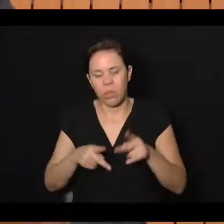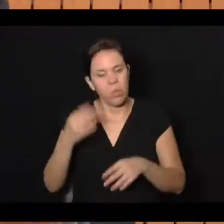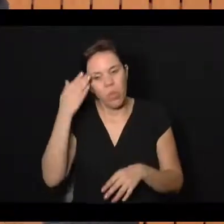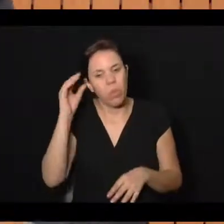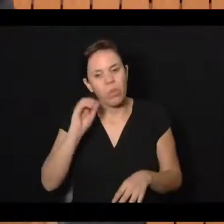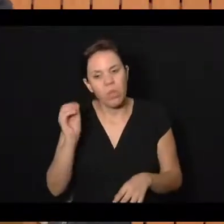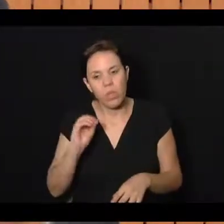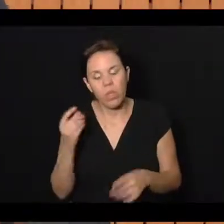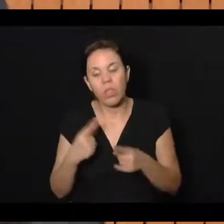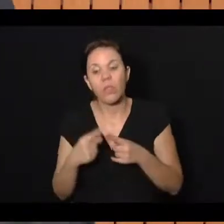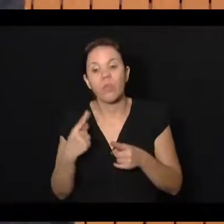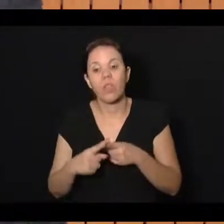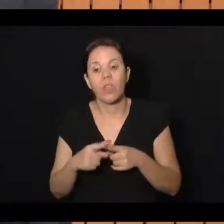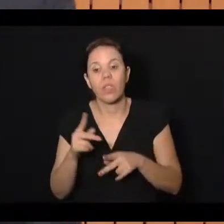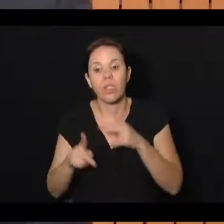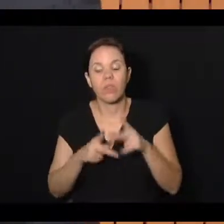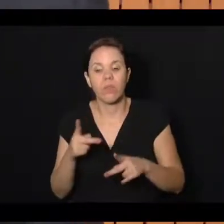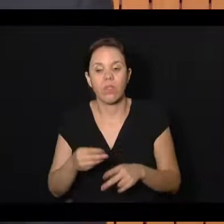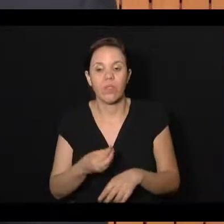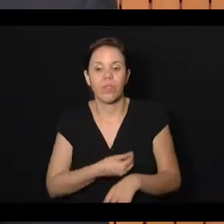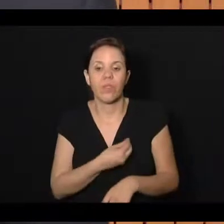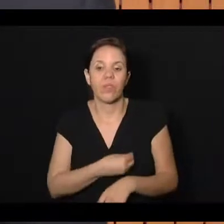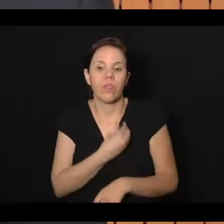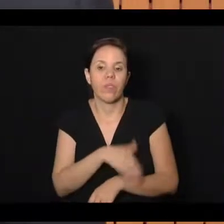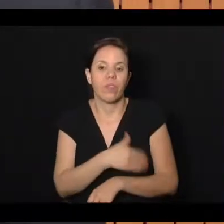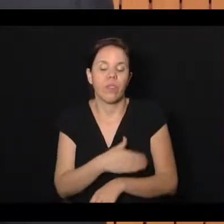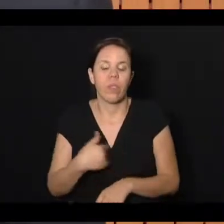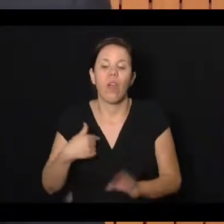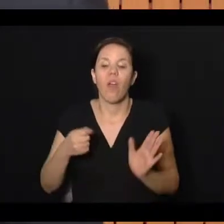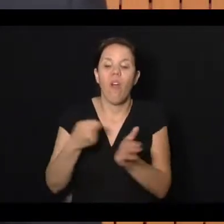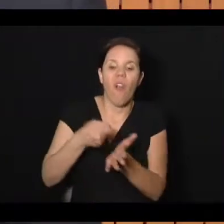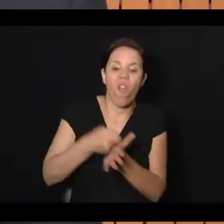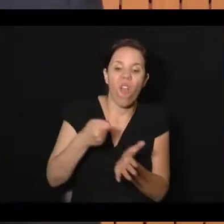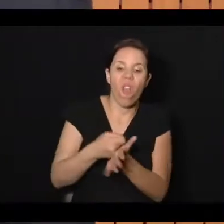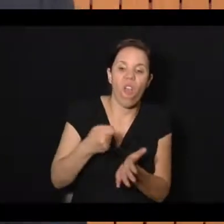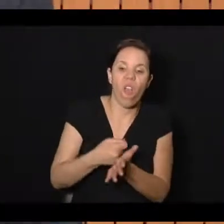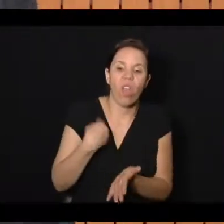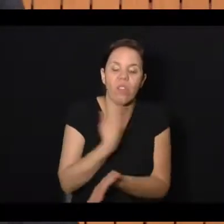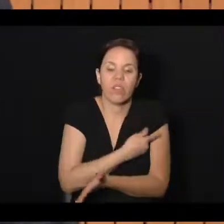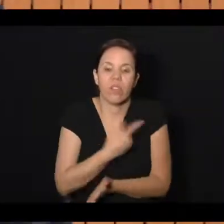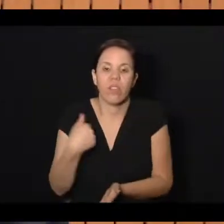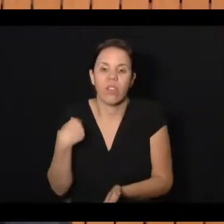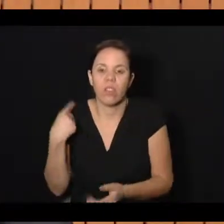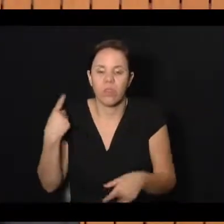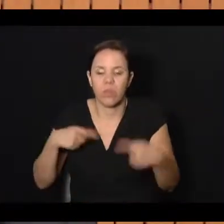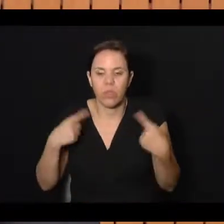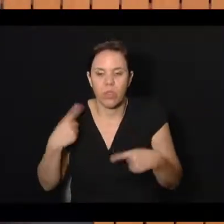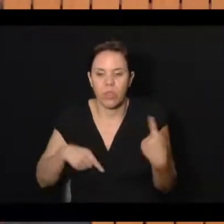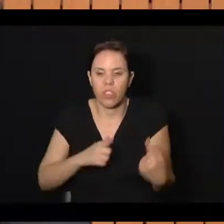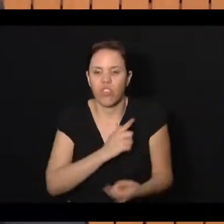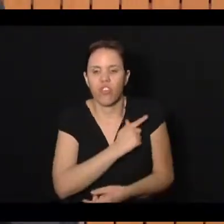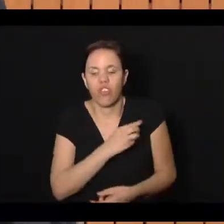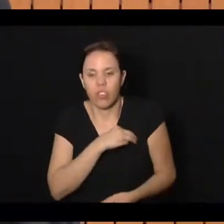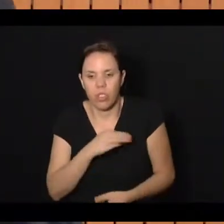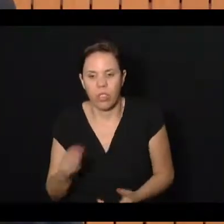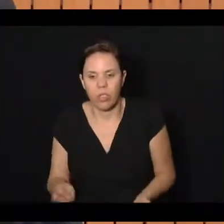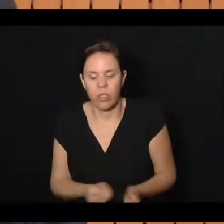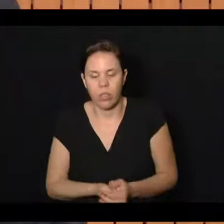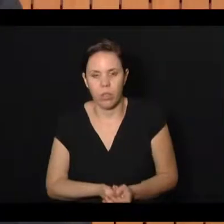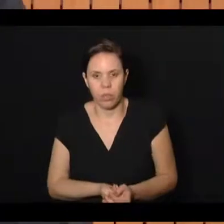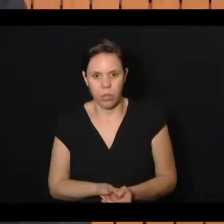porque é que a numeração e cobra de nós políticos uma oposição cobra da guarda municipal